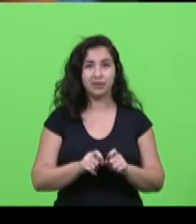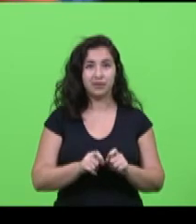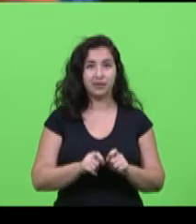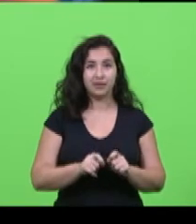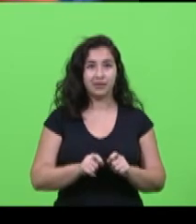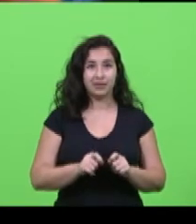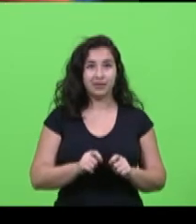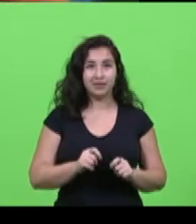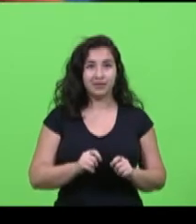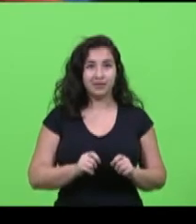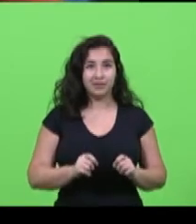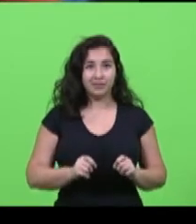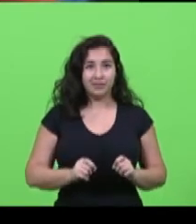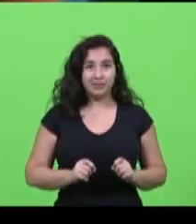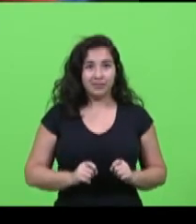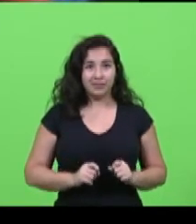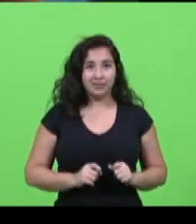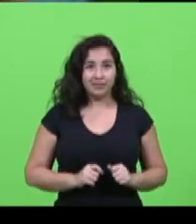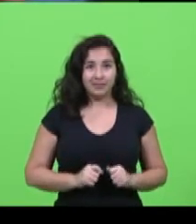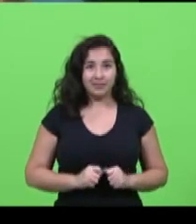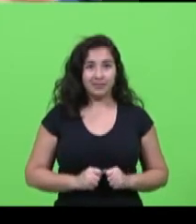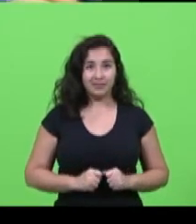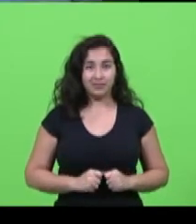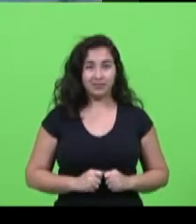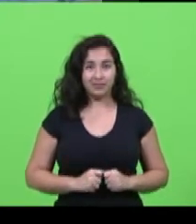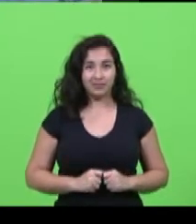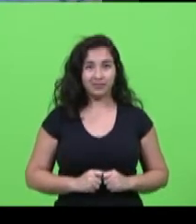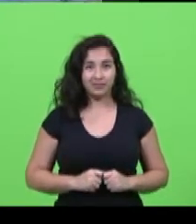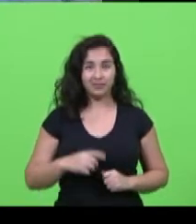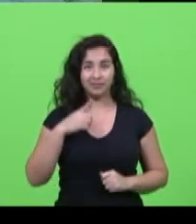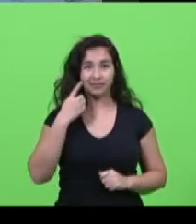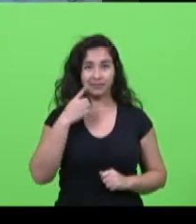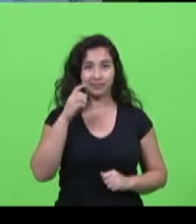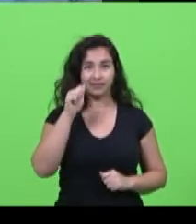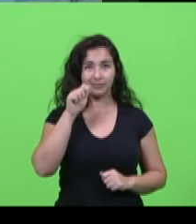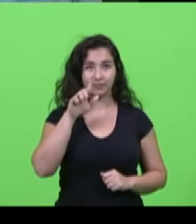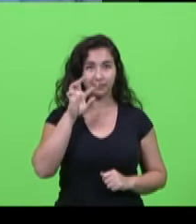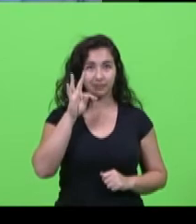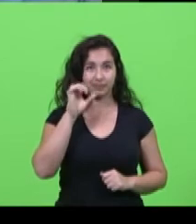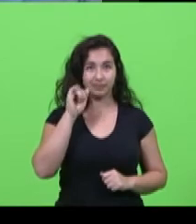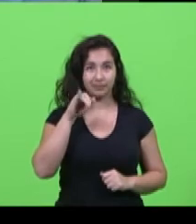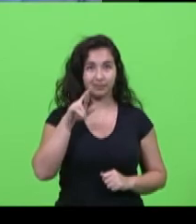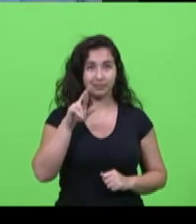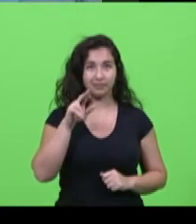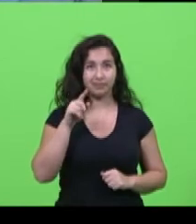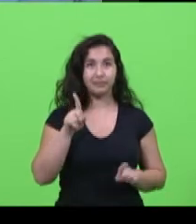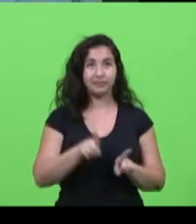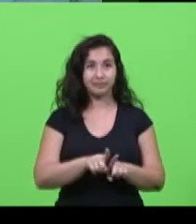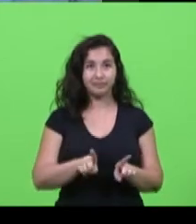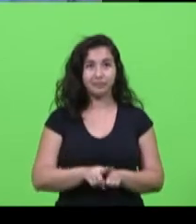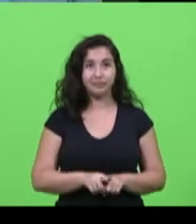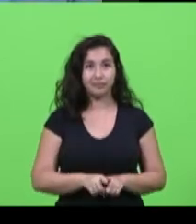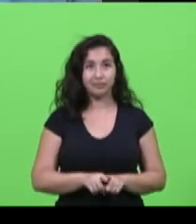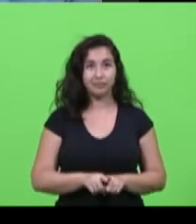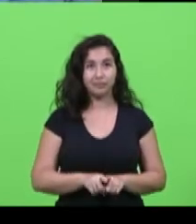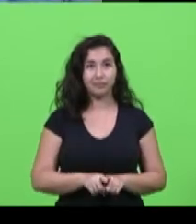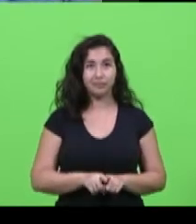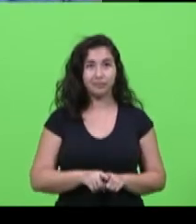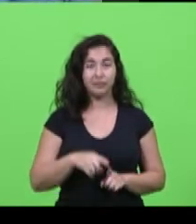também. Fabiano também, presidente. Deputado Altair também. Maurício também. Deputado Maurício